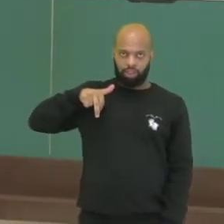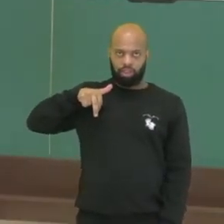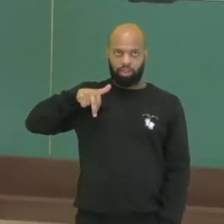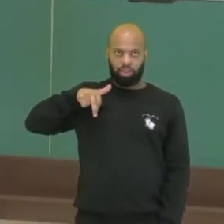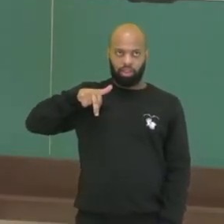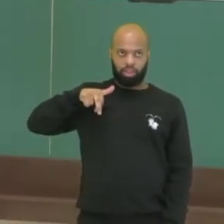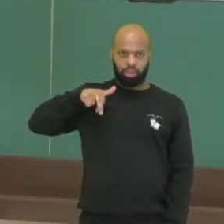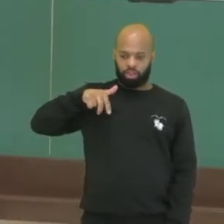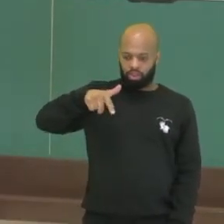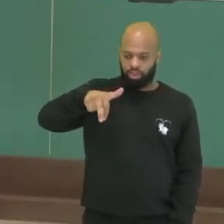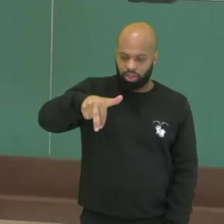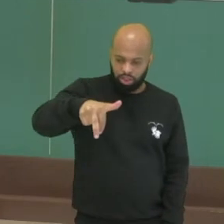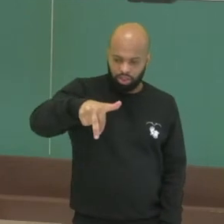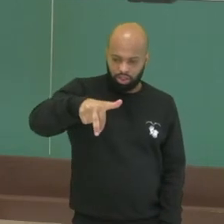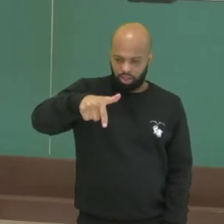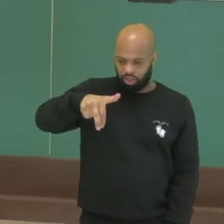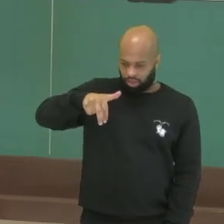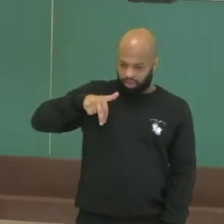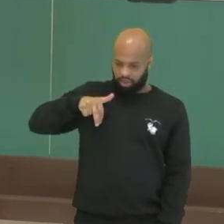está voltando.